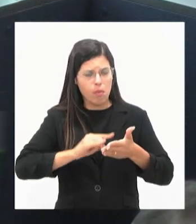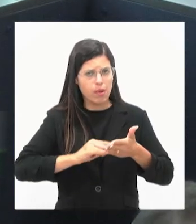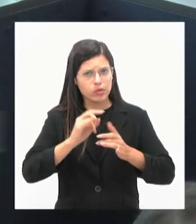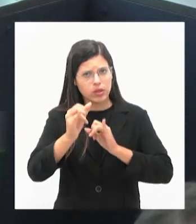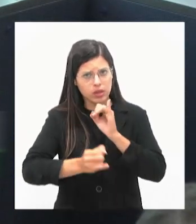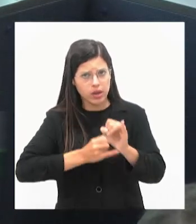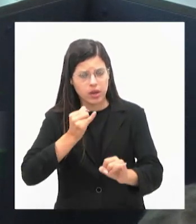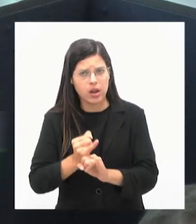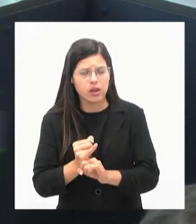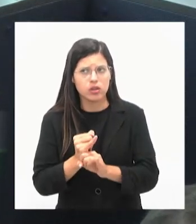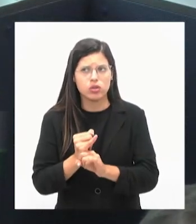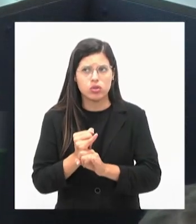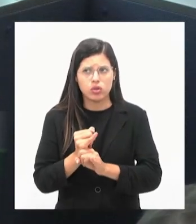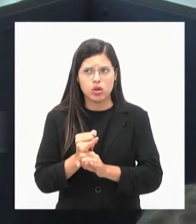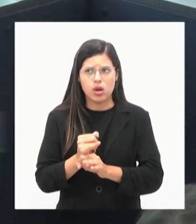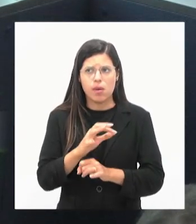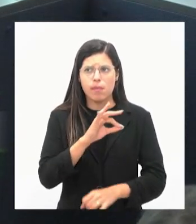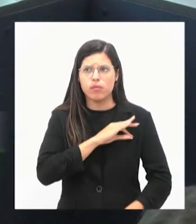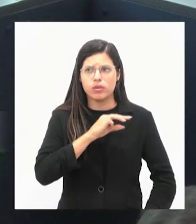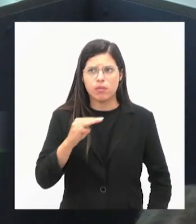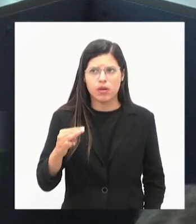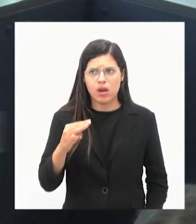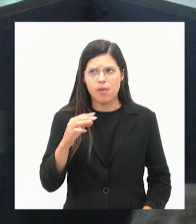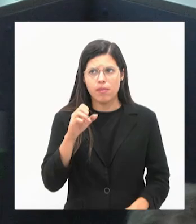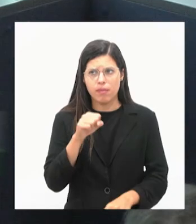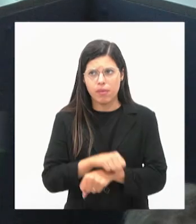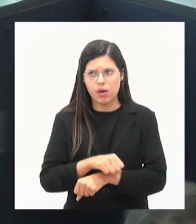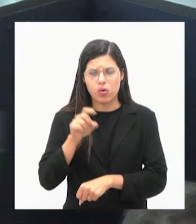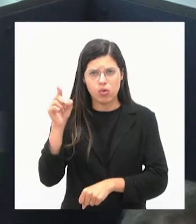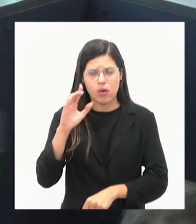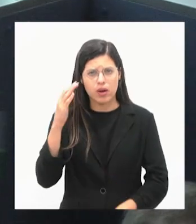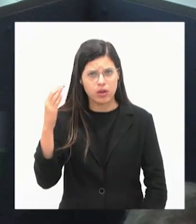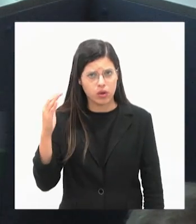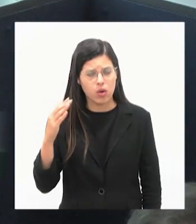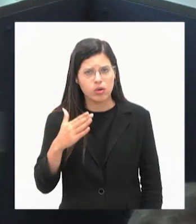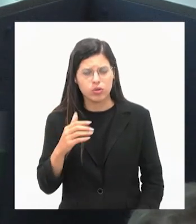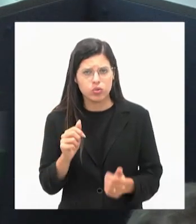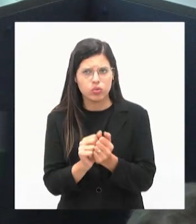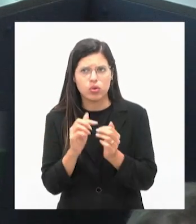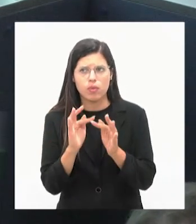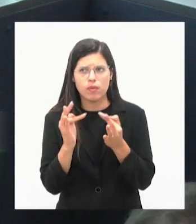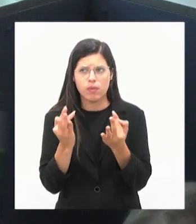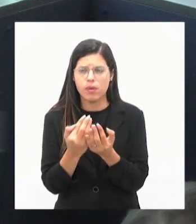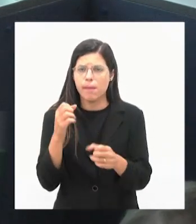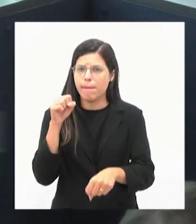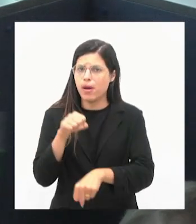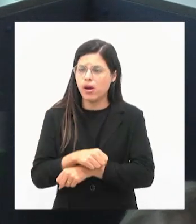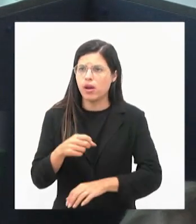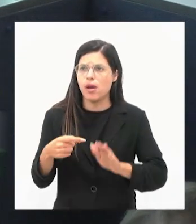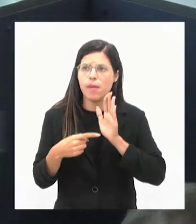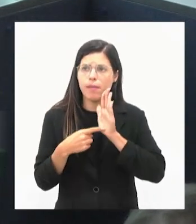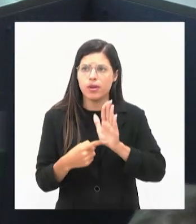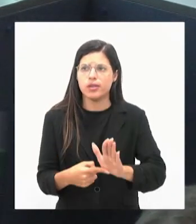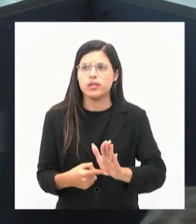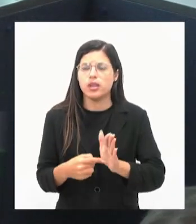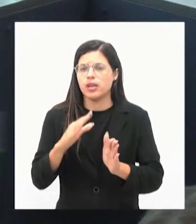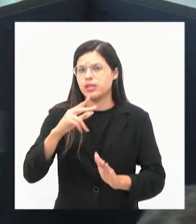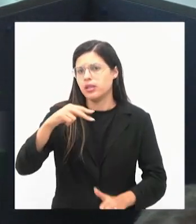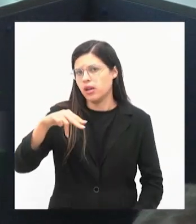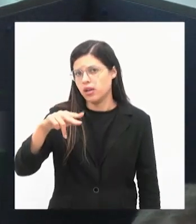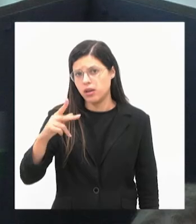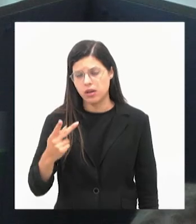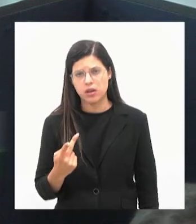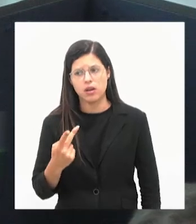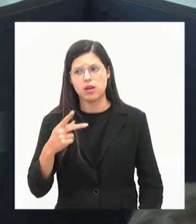pela Polícia Militar, coisa de uns 6 meses atrás, em Niterói, com a minha família no carro. Parei, apresentei minha carteira de motorista digital,